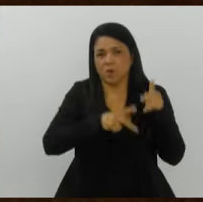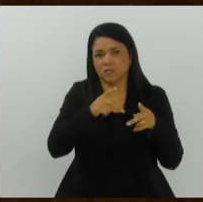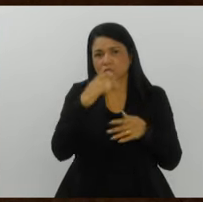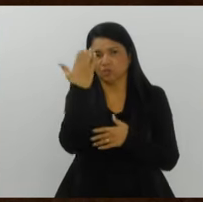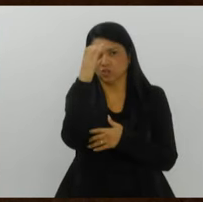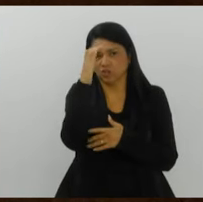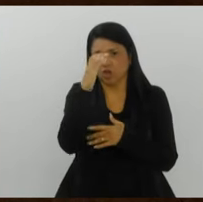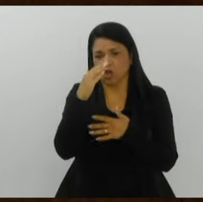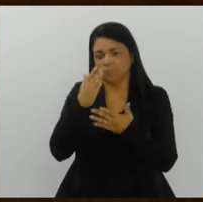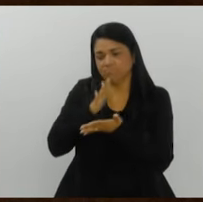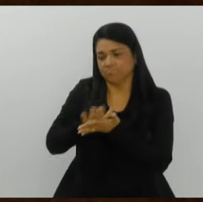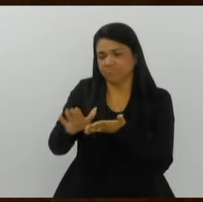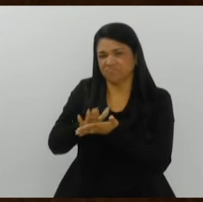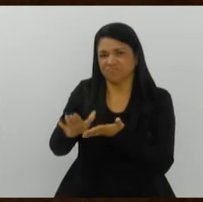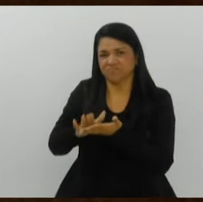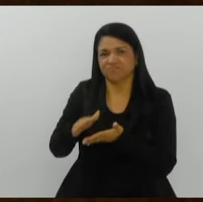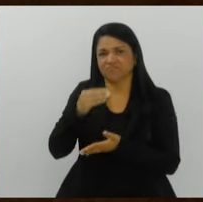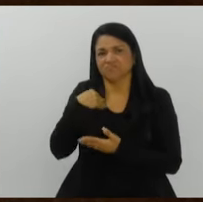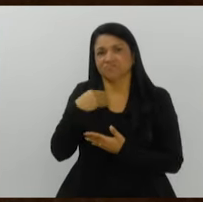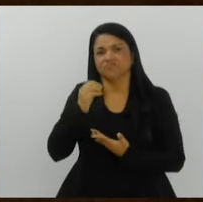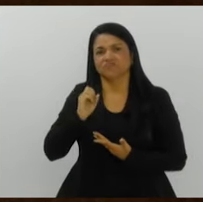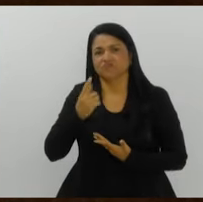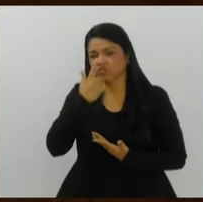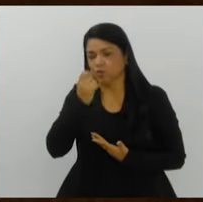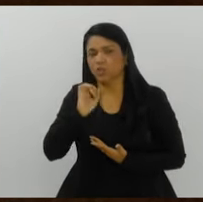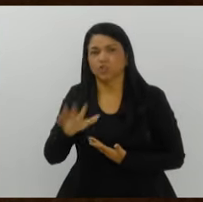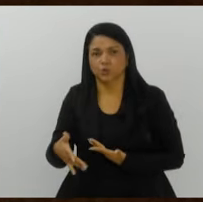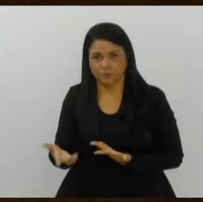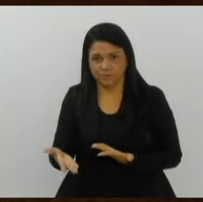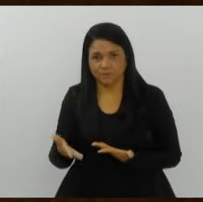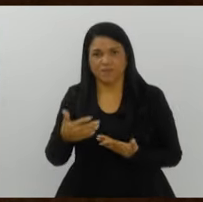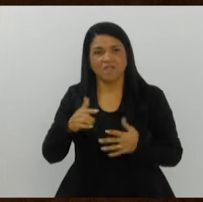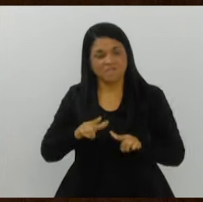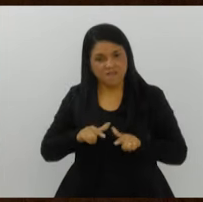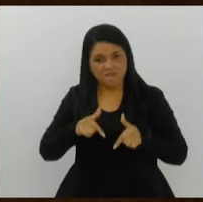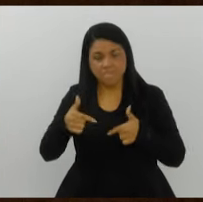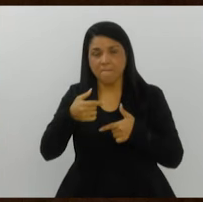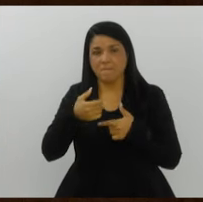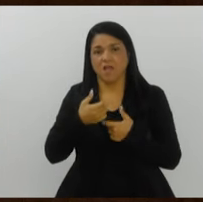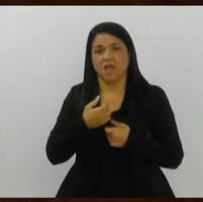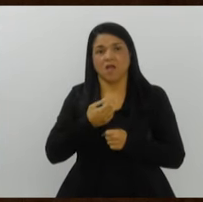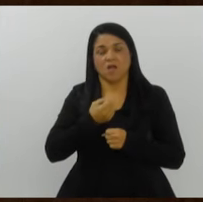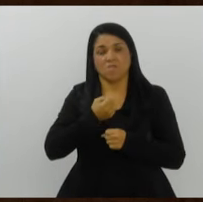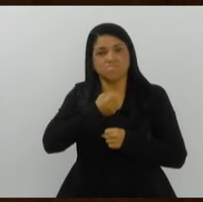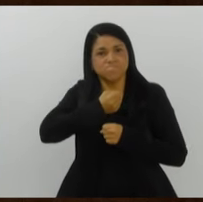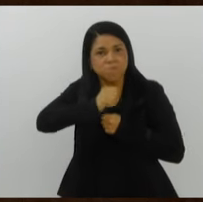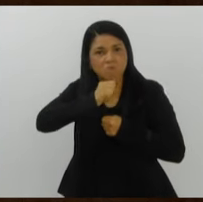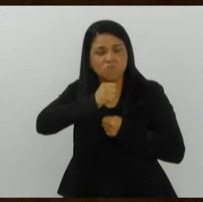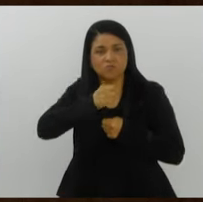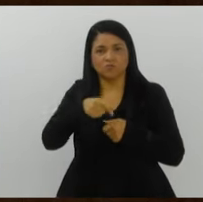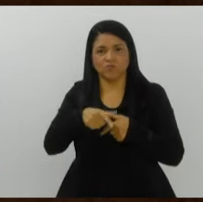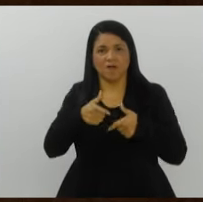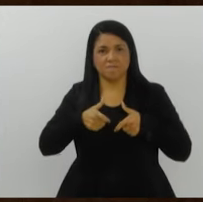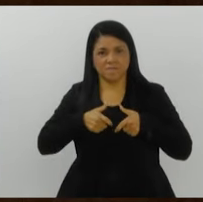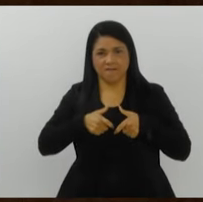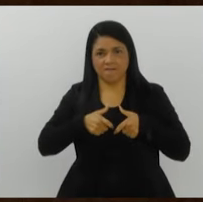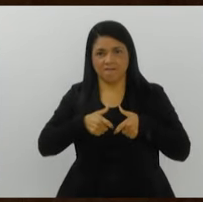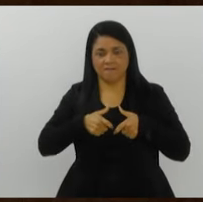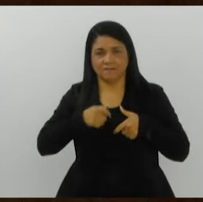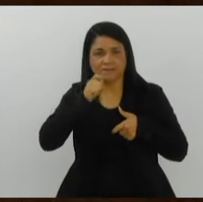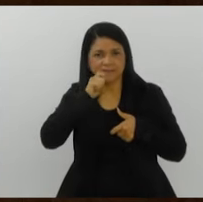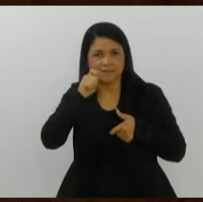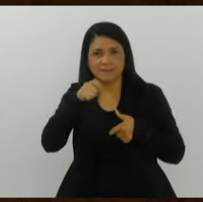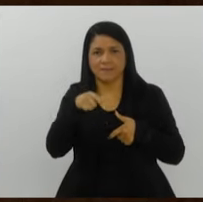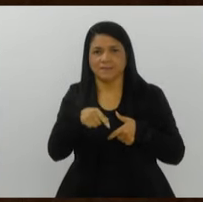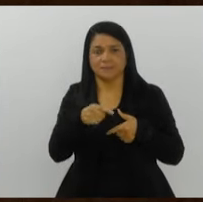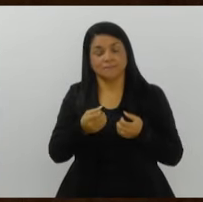Deixo aqui, desde já, a minha manifestação e a minha nota de repúdio a essa medalha Tiradentes, que